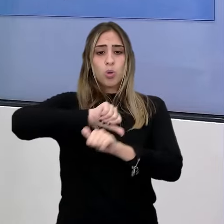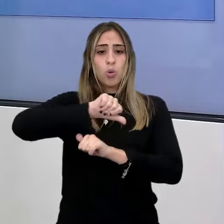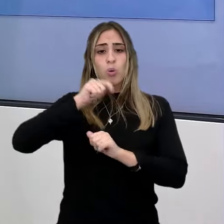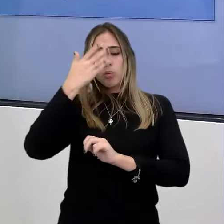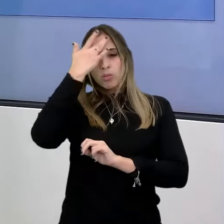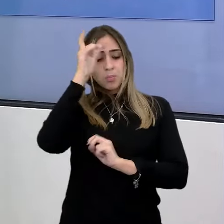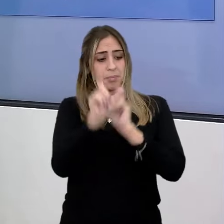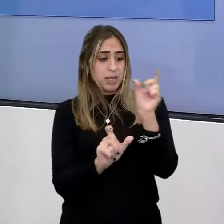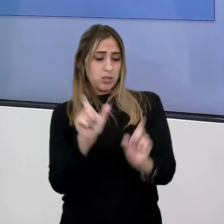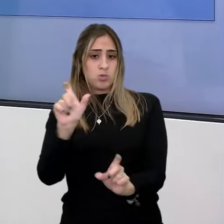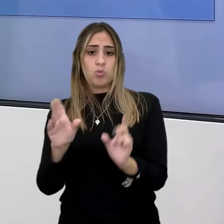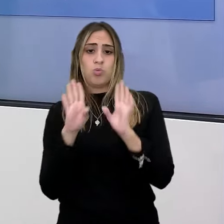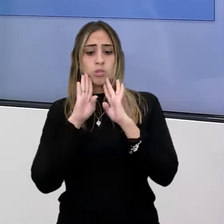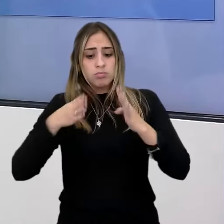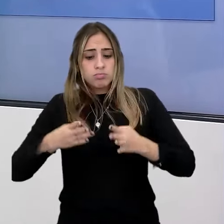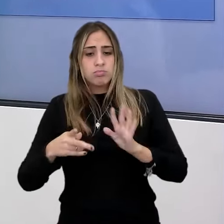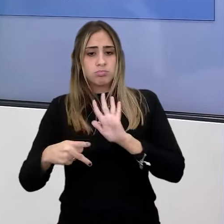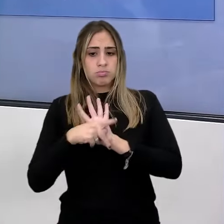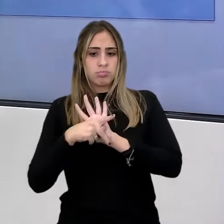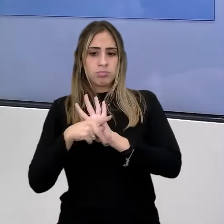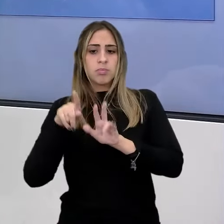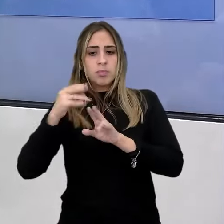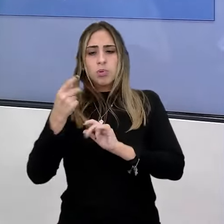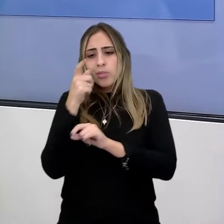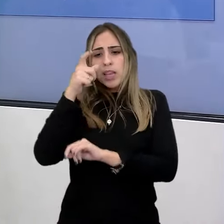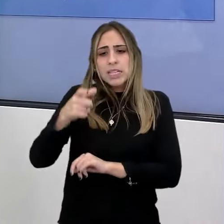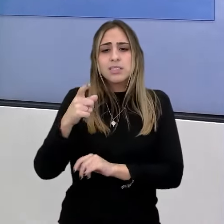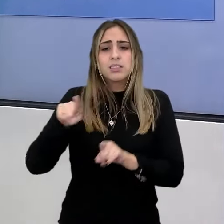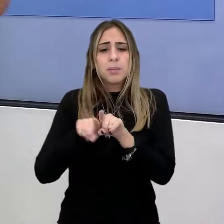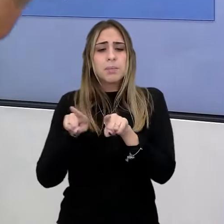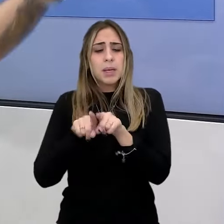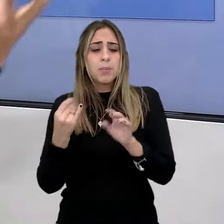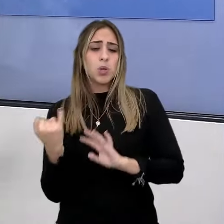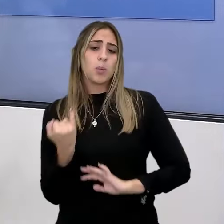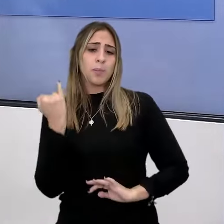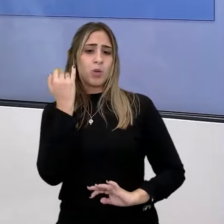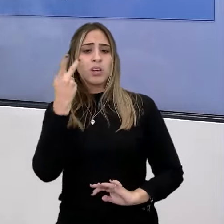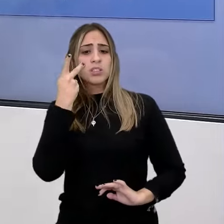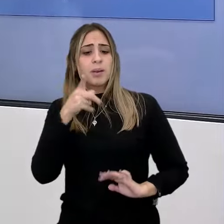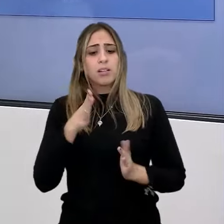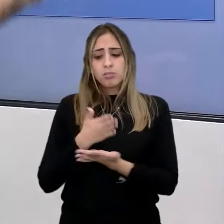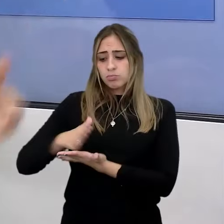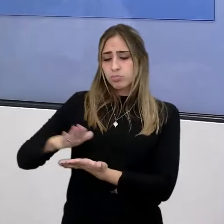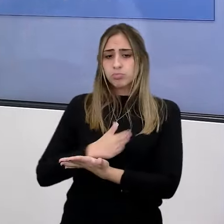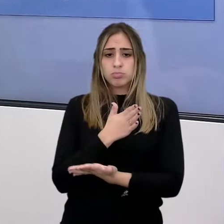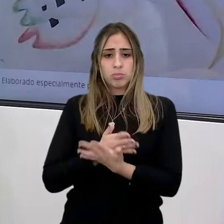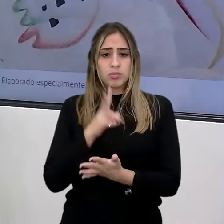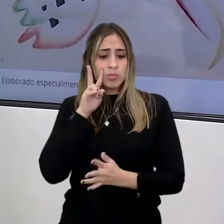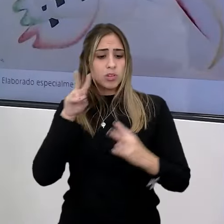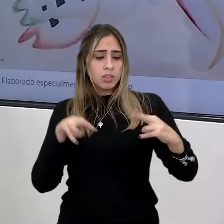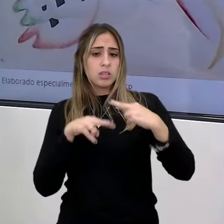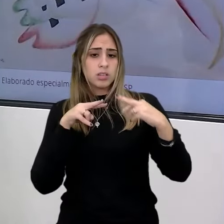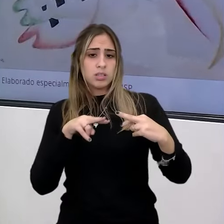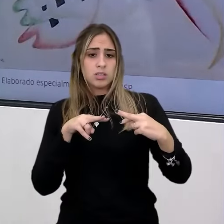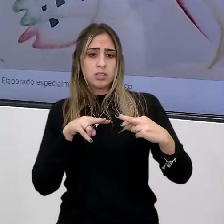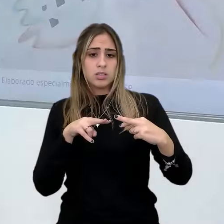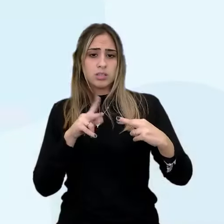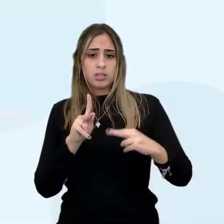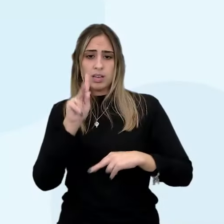artistas expressionistas só que é bastante interessante e bastante importante para o quadro da da divisão da visão do